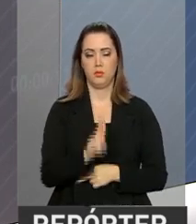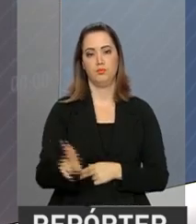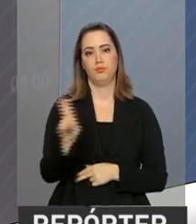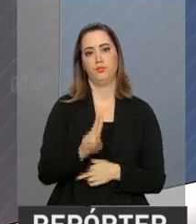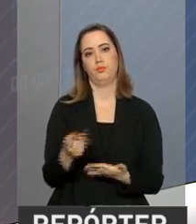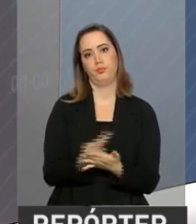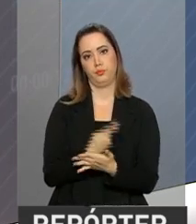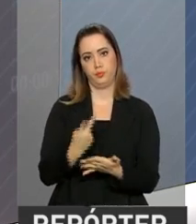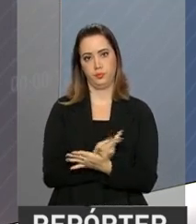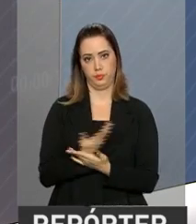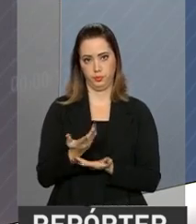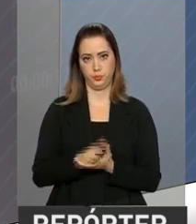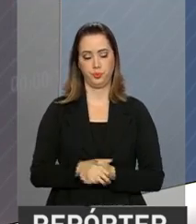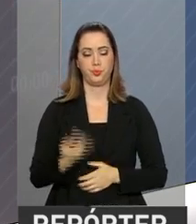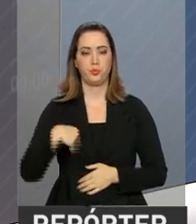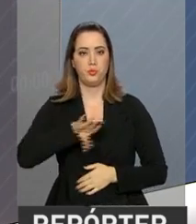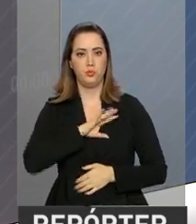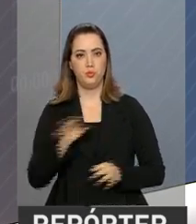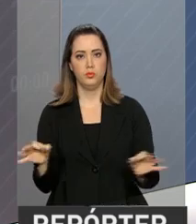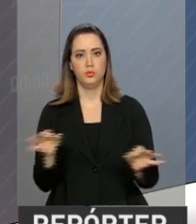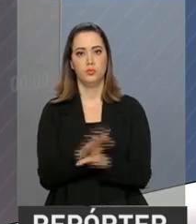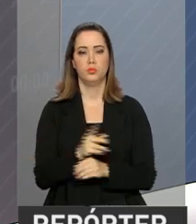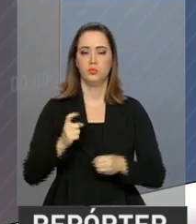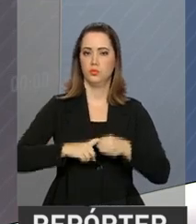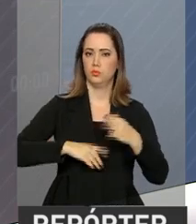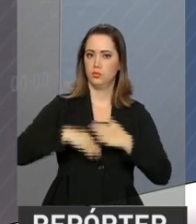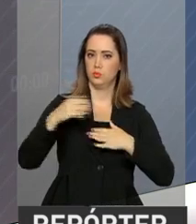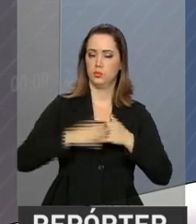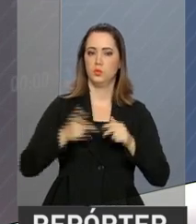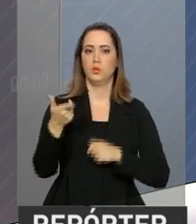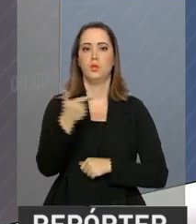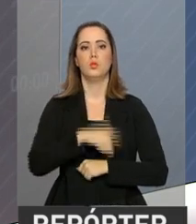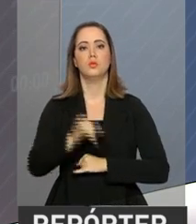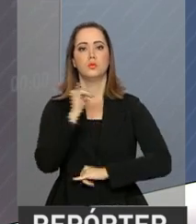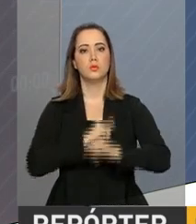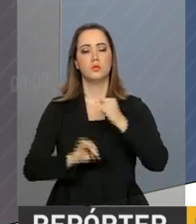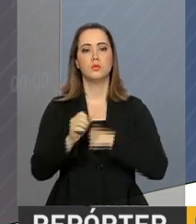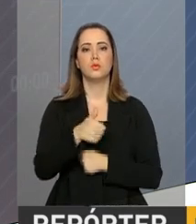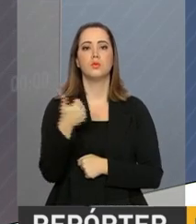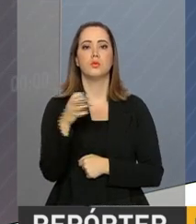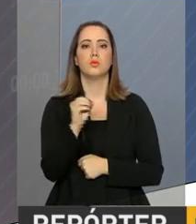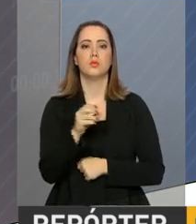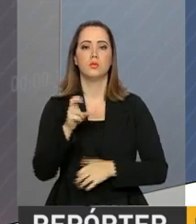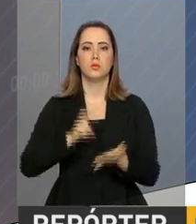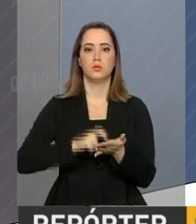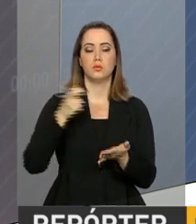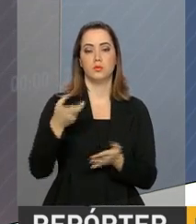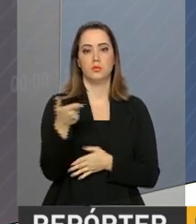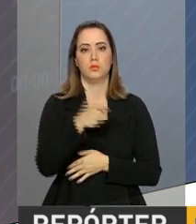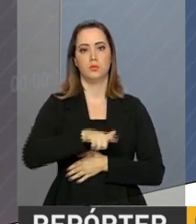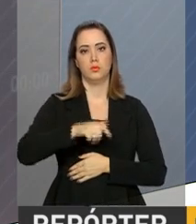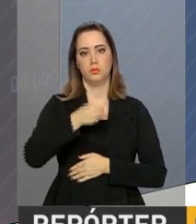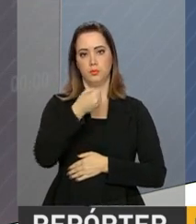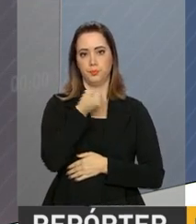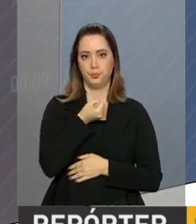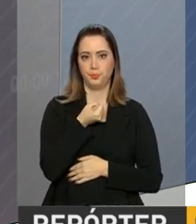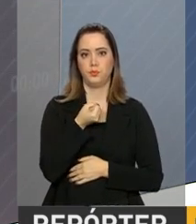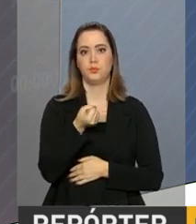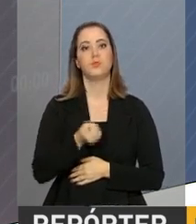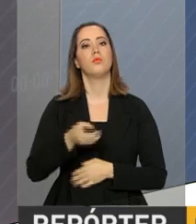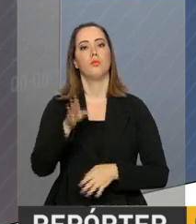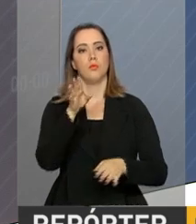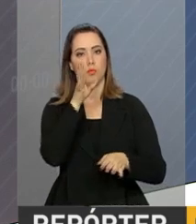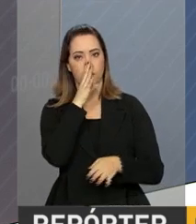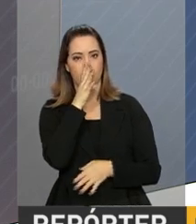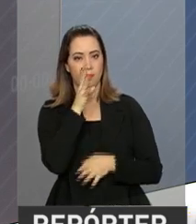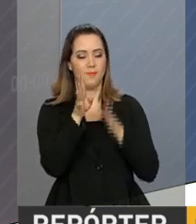nós ficamos por aqui, voltamos a qualquer momento com outras informações ou às 10 da manhã na próxima edição do Repórter NBR.